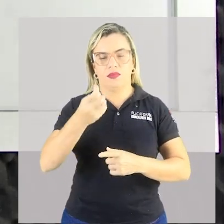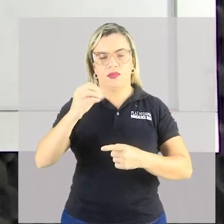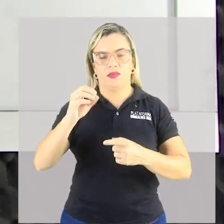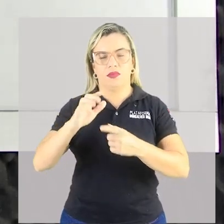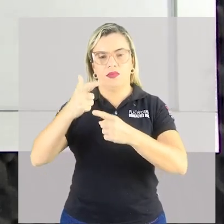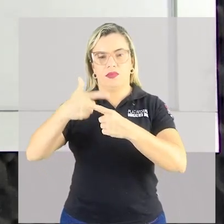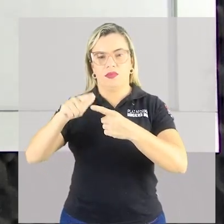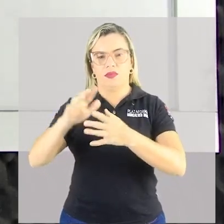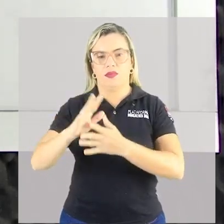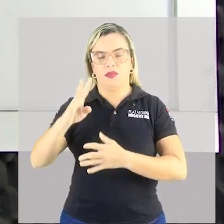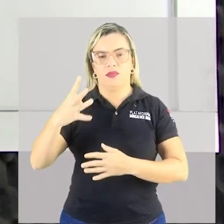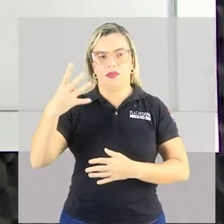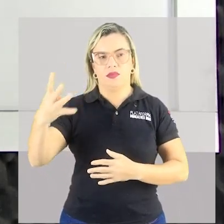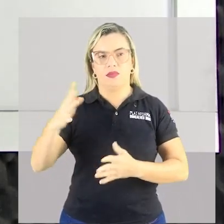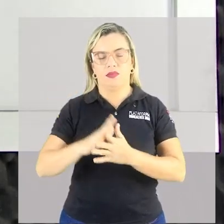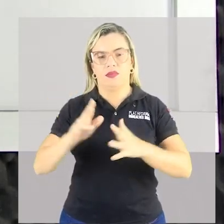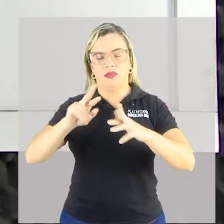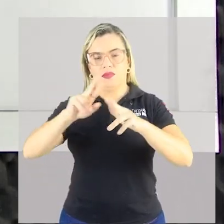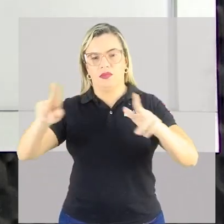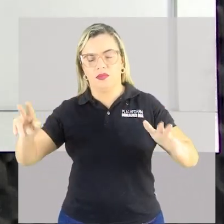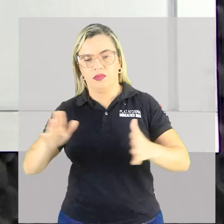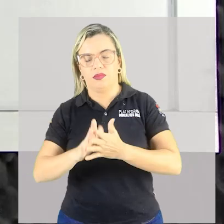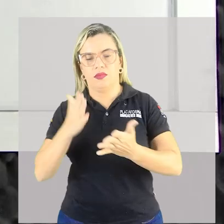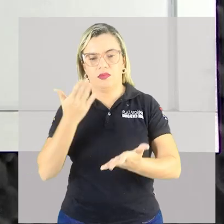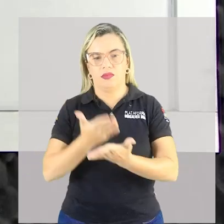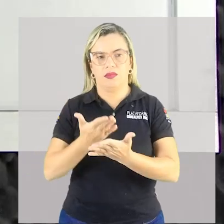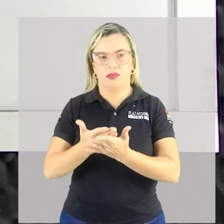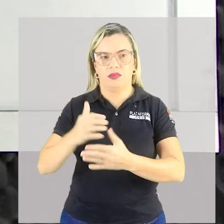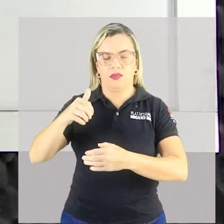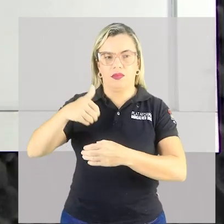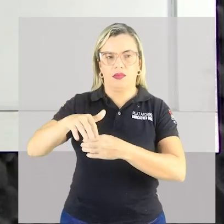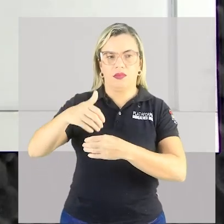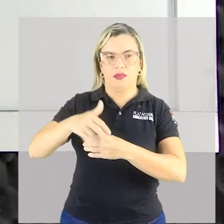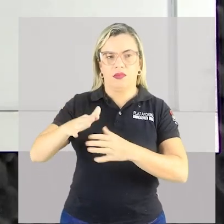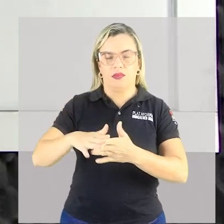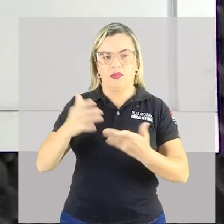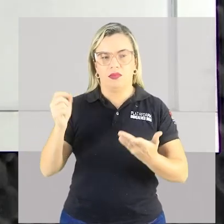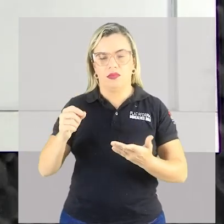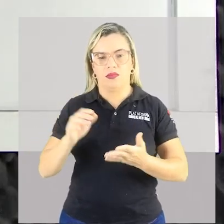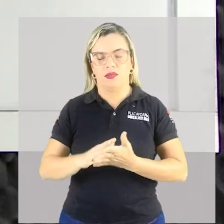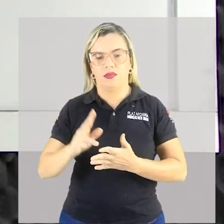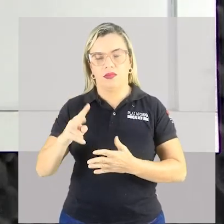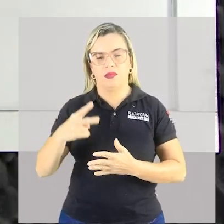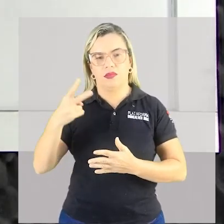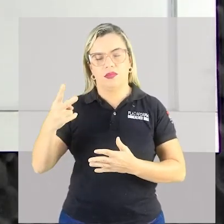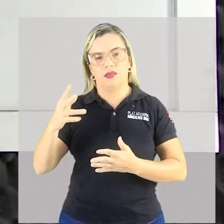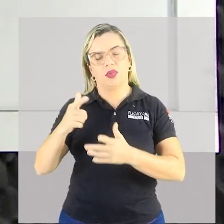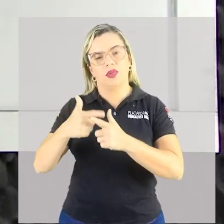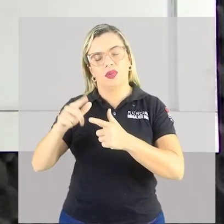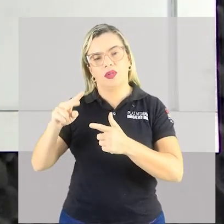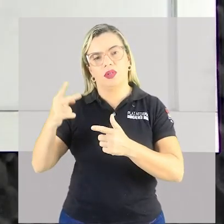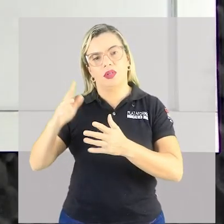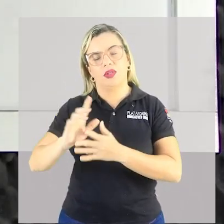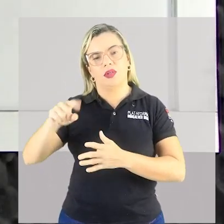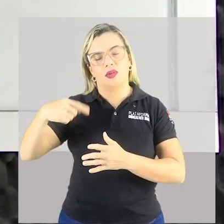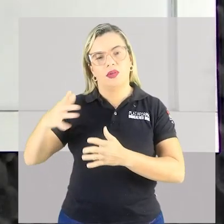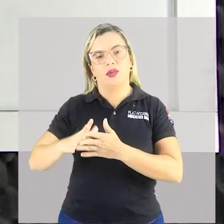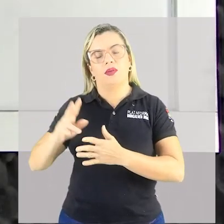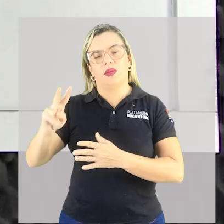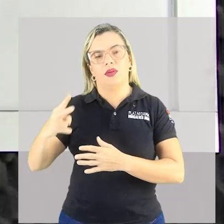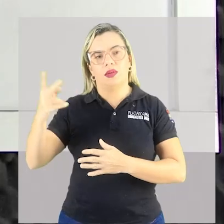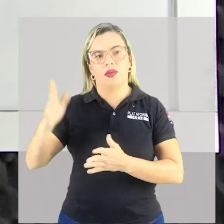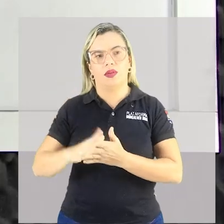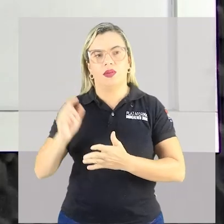4, né? Em várias aulas minhas, vídeos, eu já te dei essa dica. Aqui dividir por 4 é dividir por 2 e dividir por 2 de novo. Qual